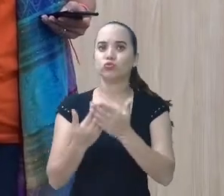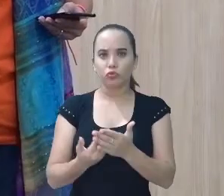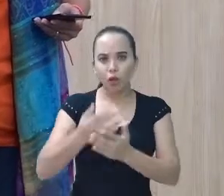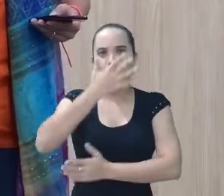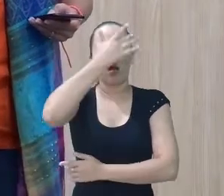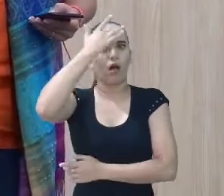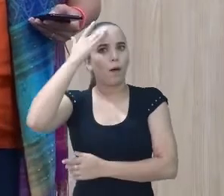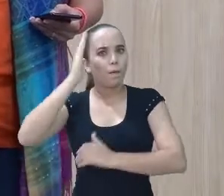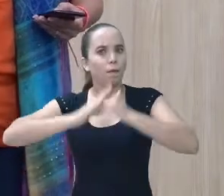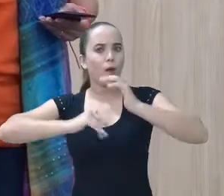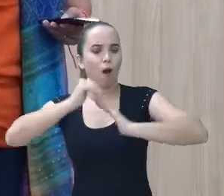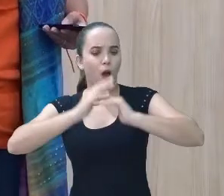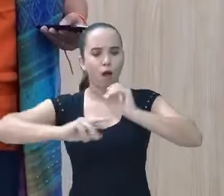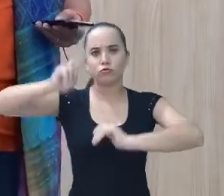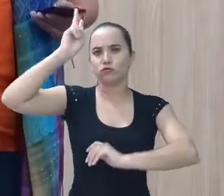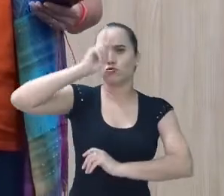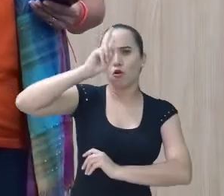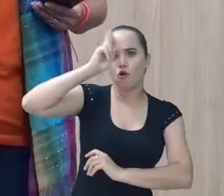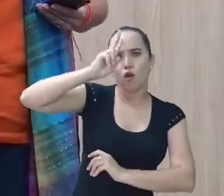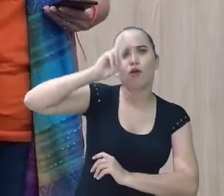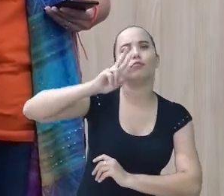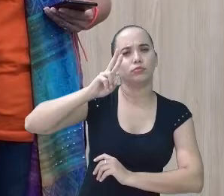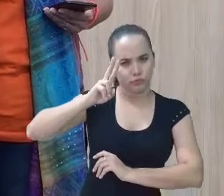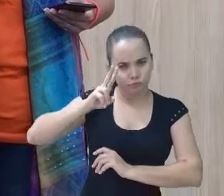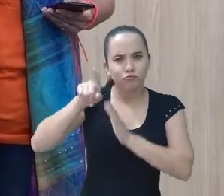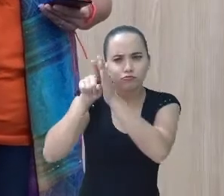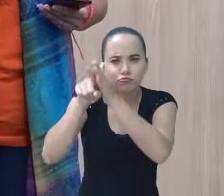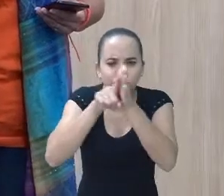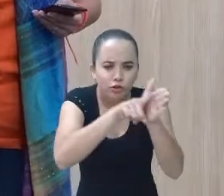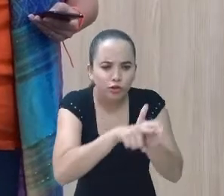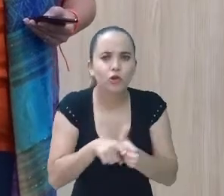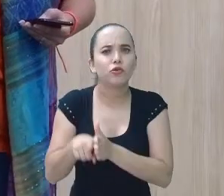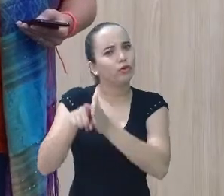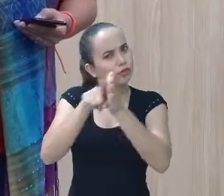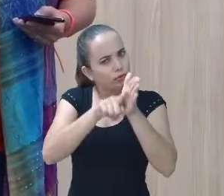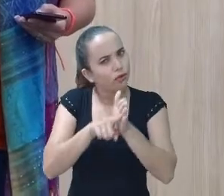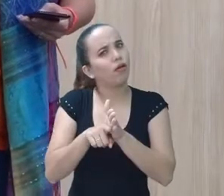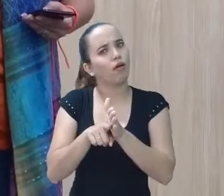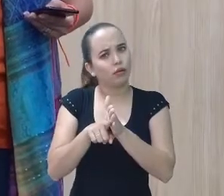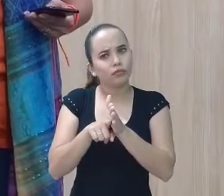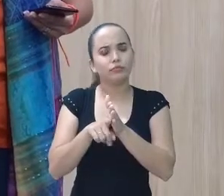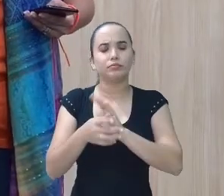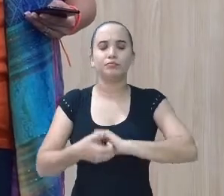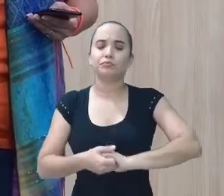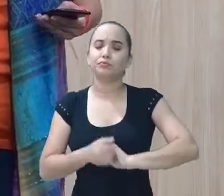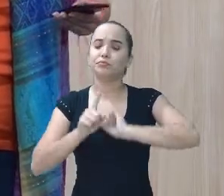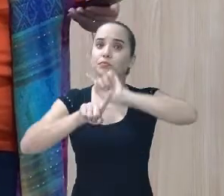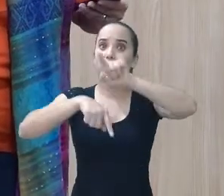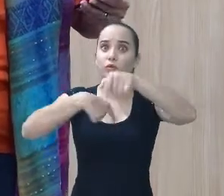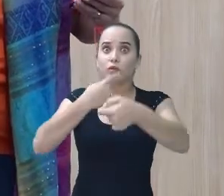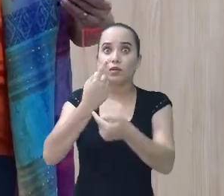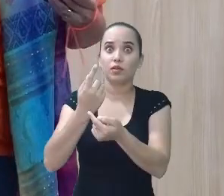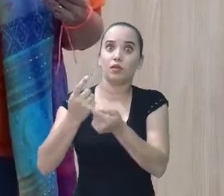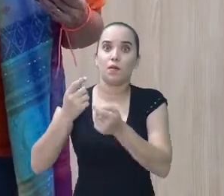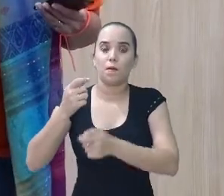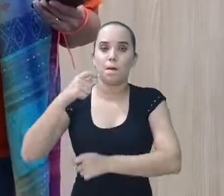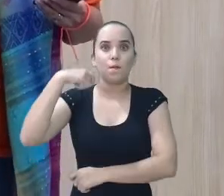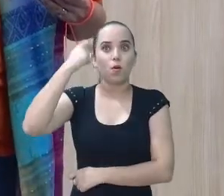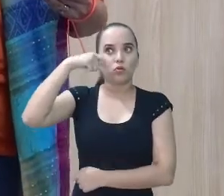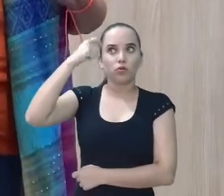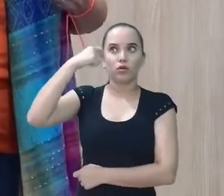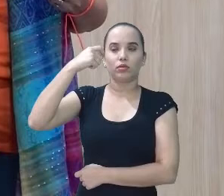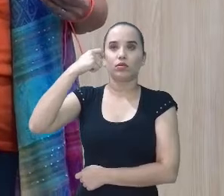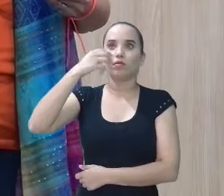Por historiadores, paleontólogos, pessoas que começaram a estudar aquilo e, de repente, os artistas disseram, é